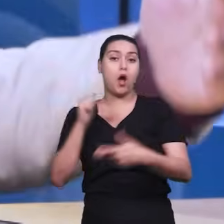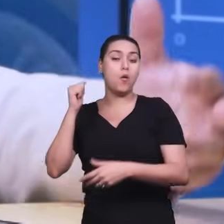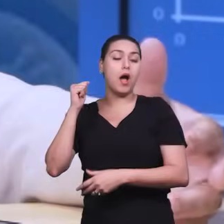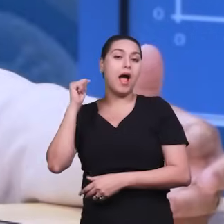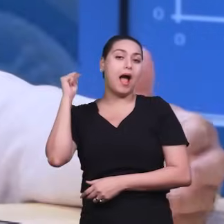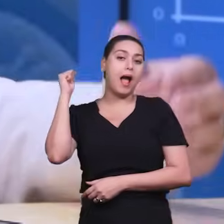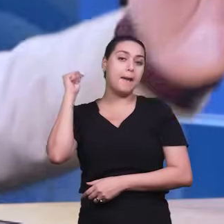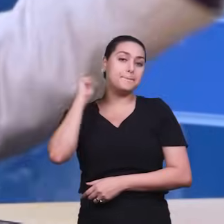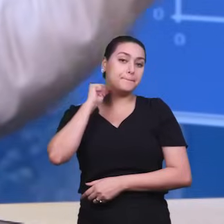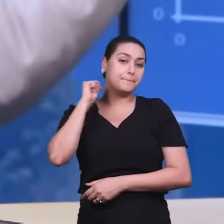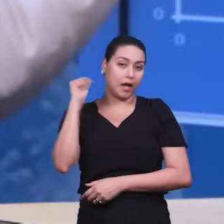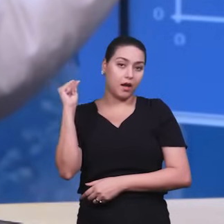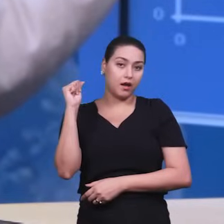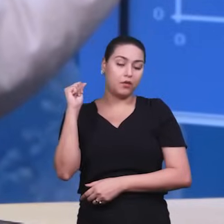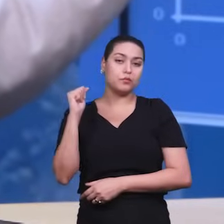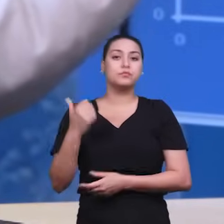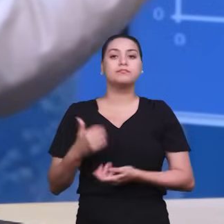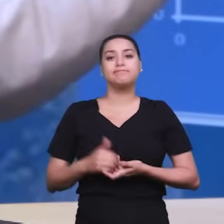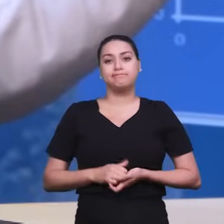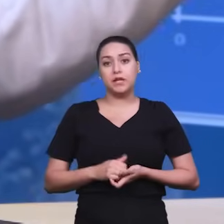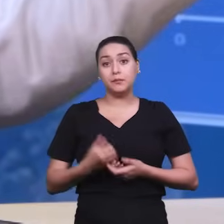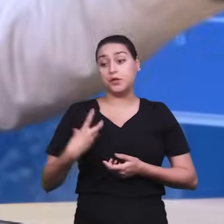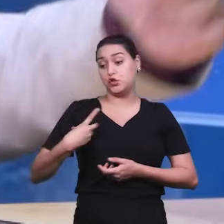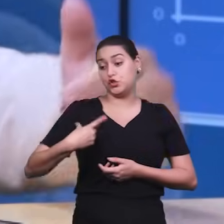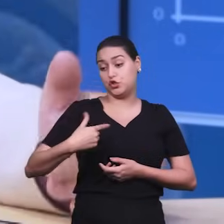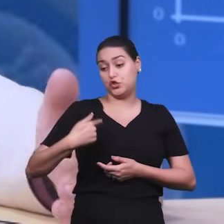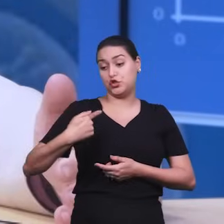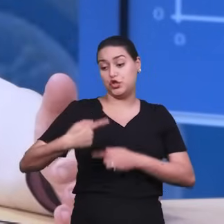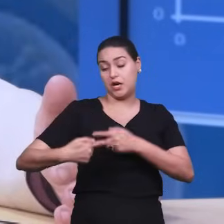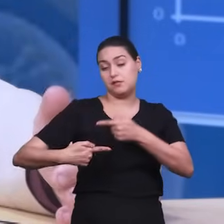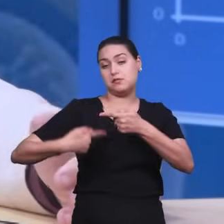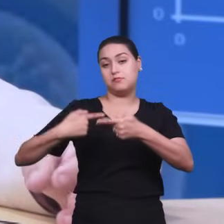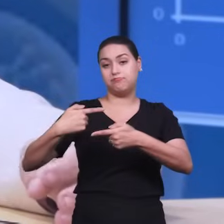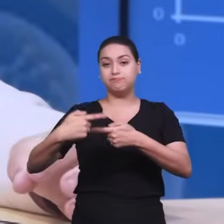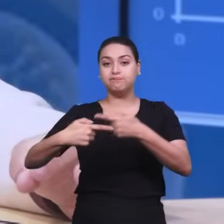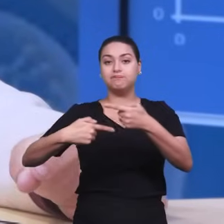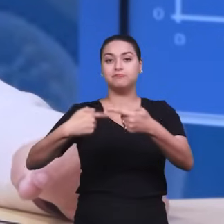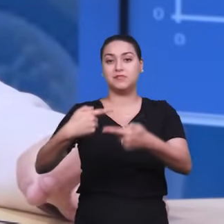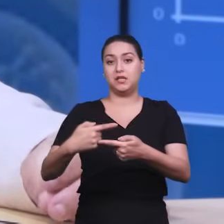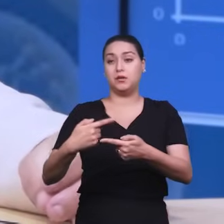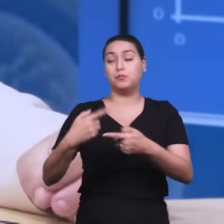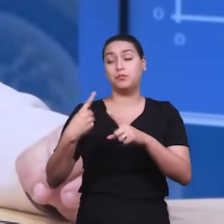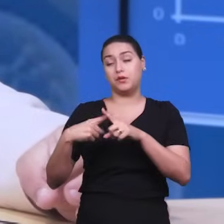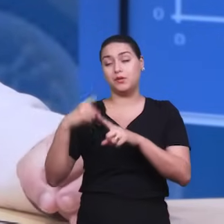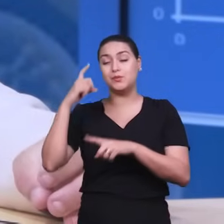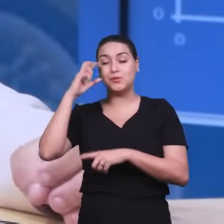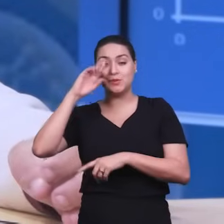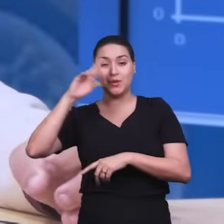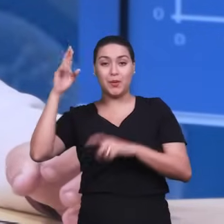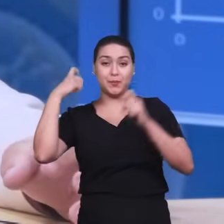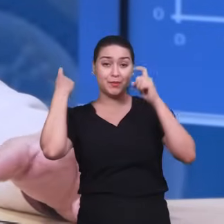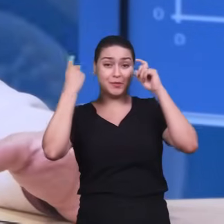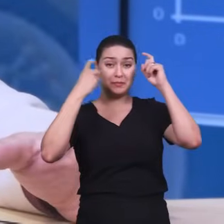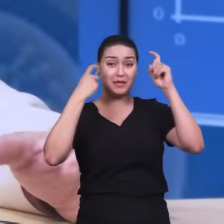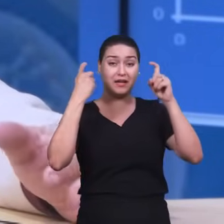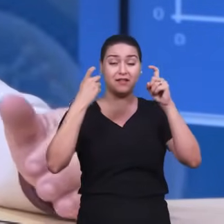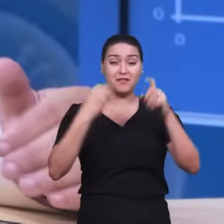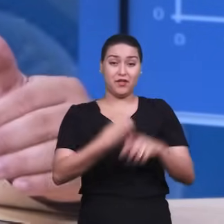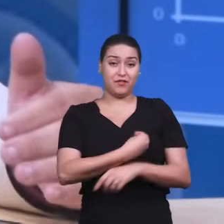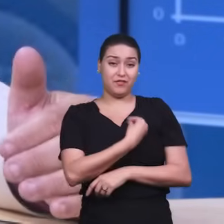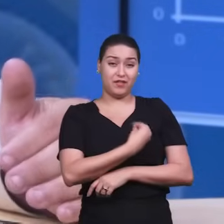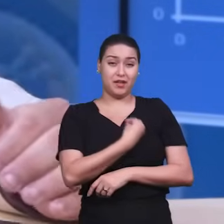Abel fez. Então esse sacrifício foi passando de geração em geração. E a preocupação do Senhor era essa, para que o